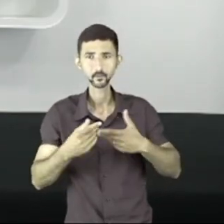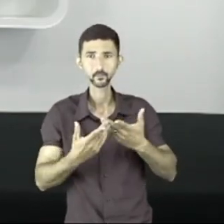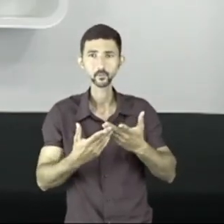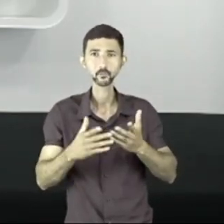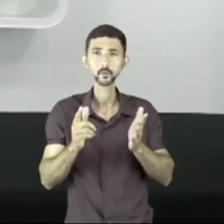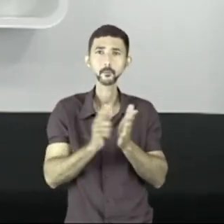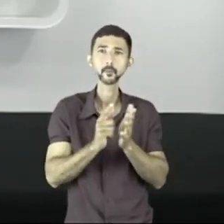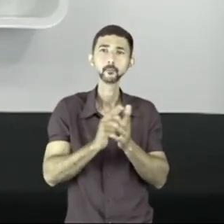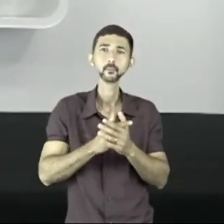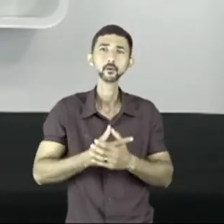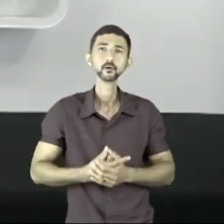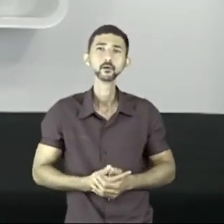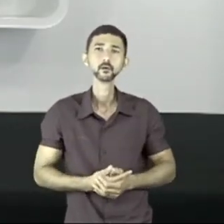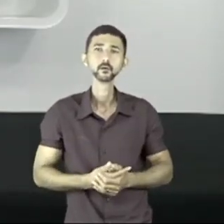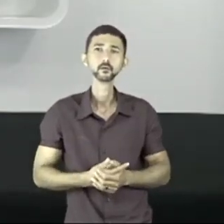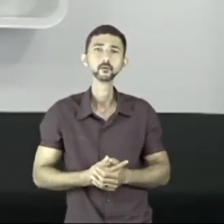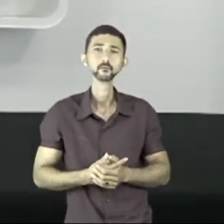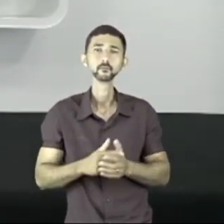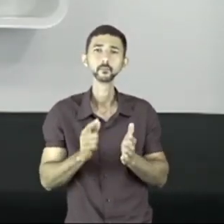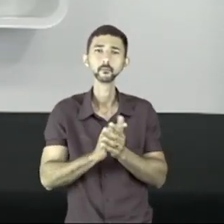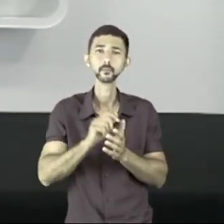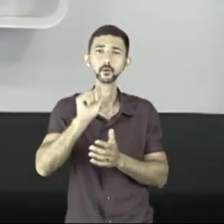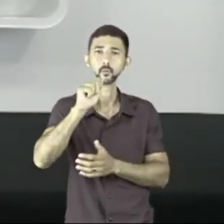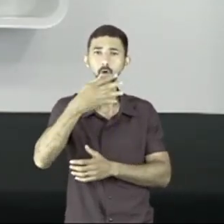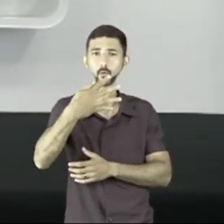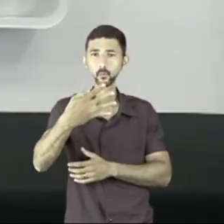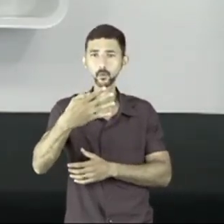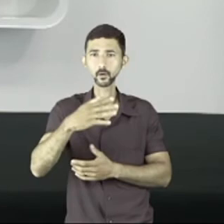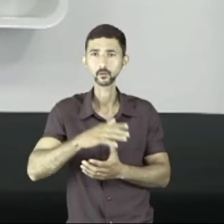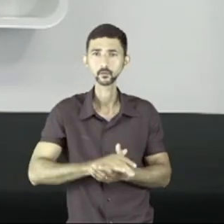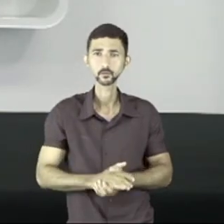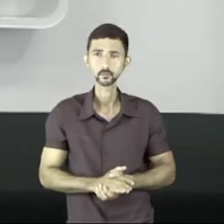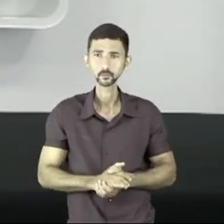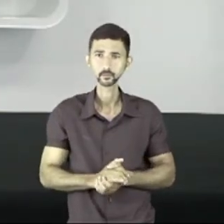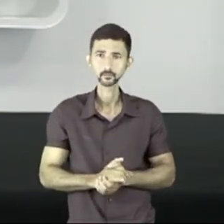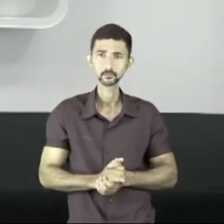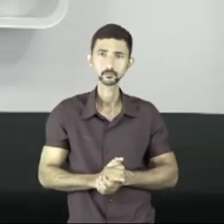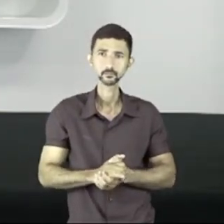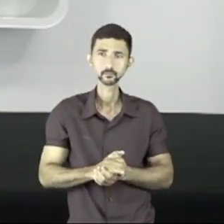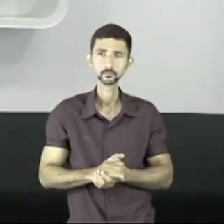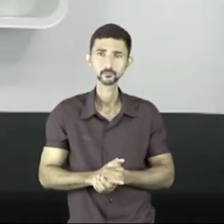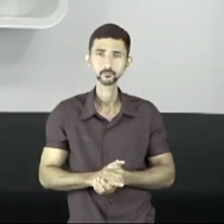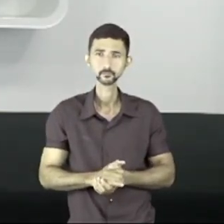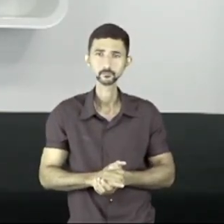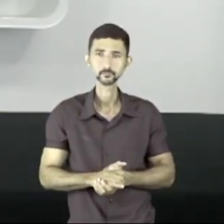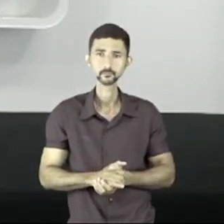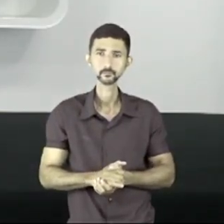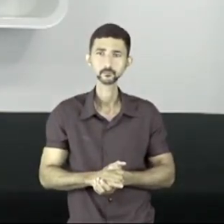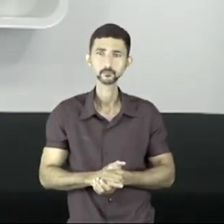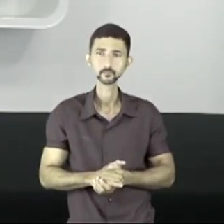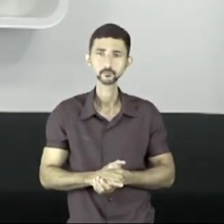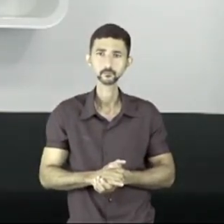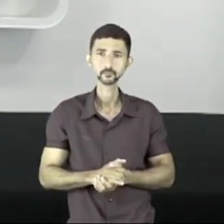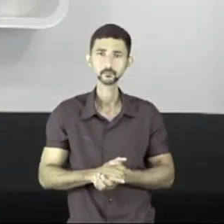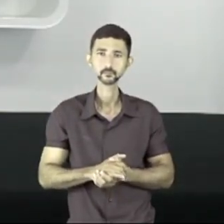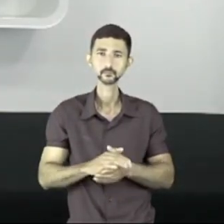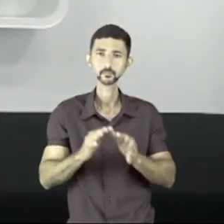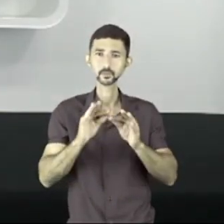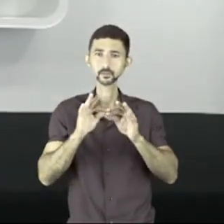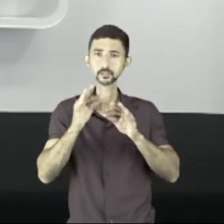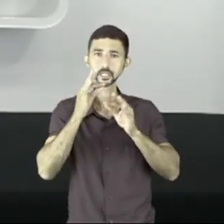uma folha de papel A4, tá? Uma folha de chamequinho, pode ser, e uma